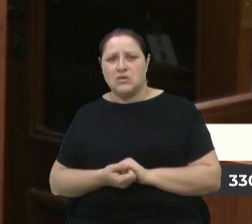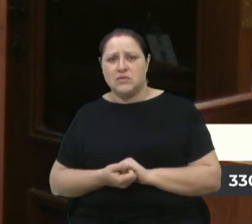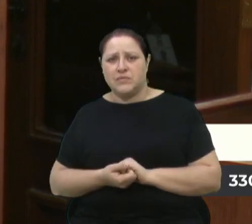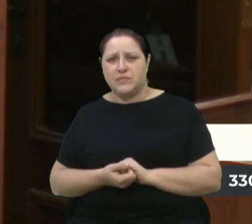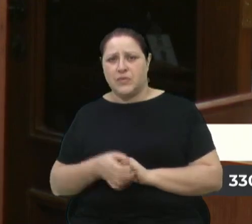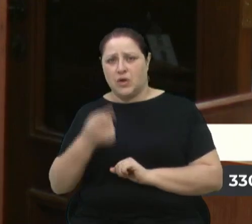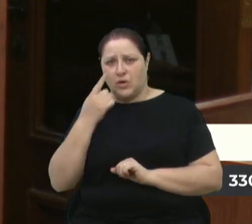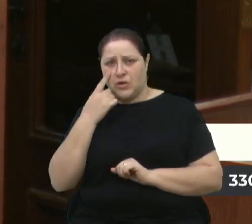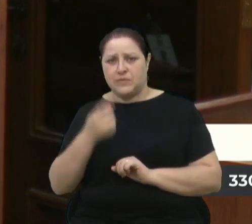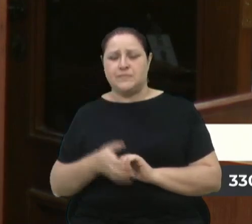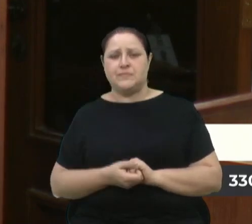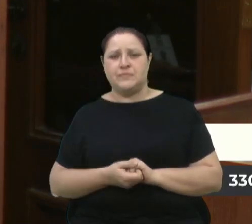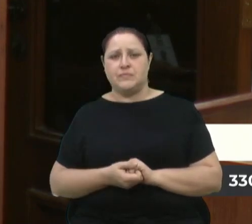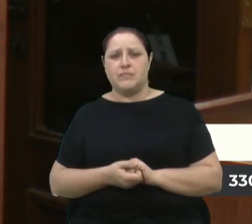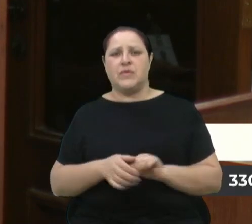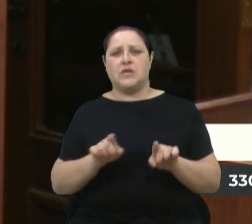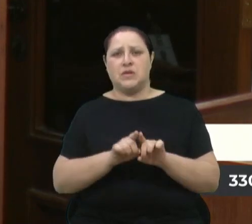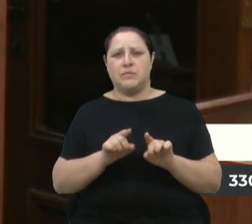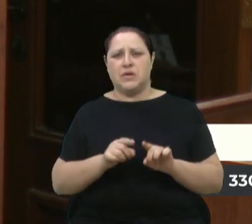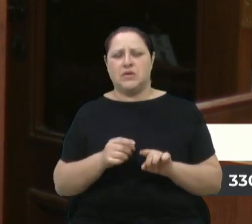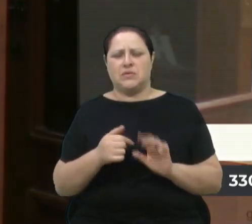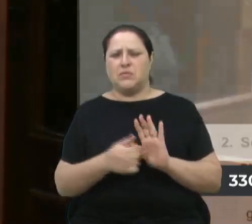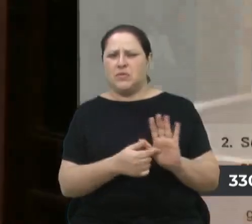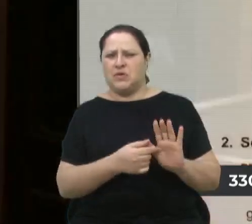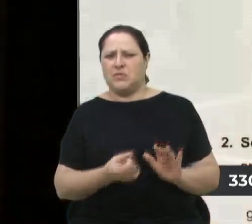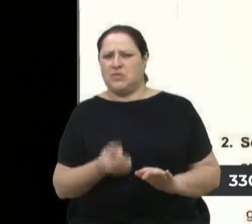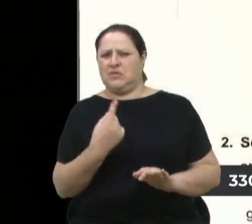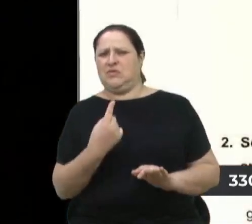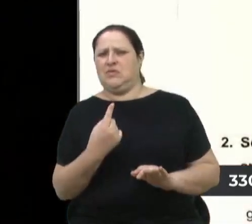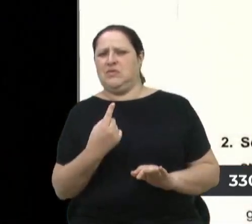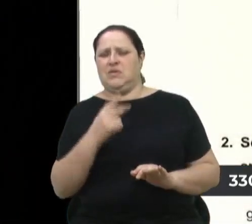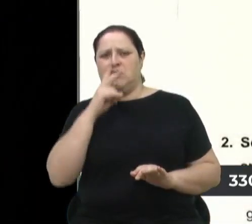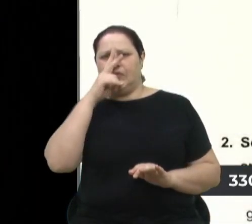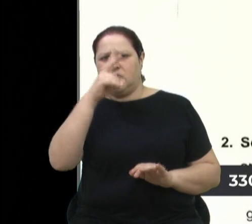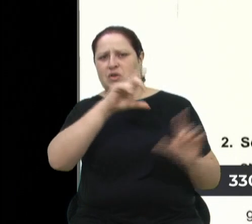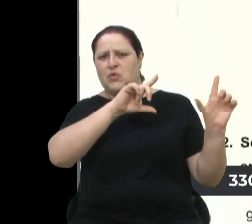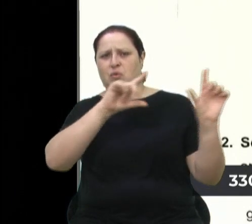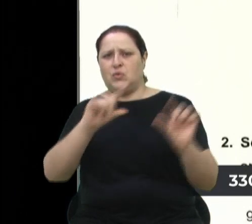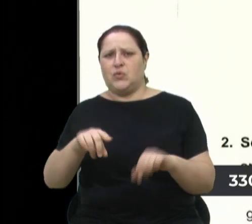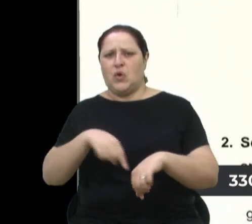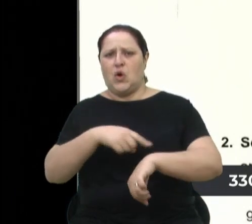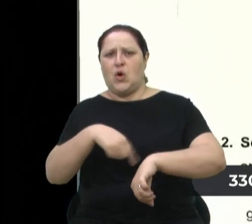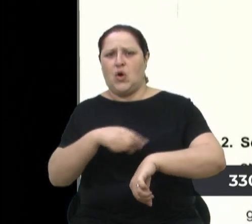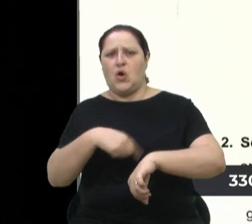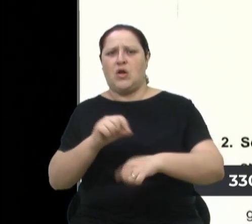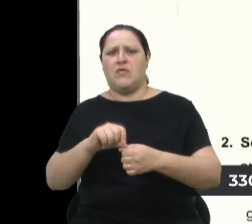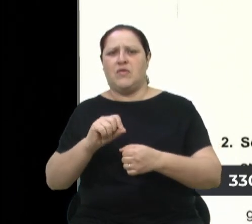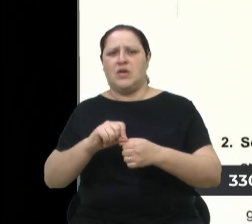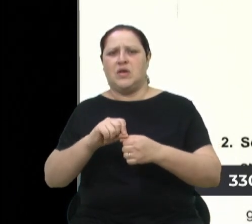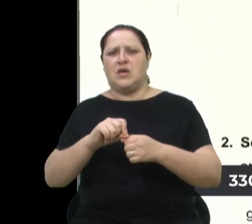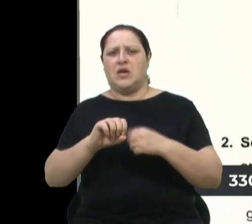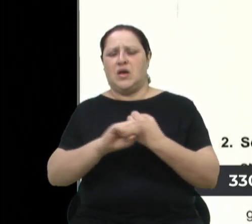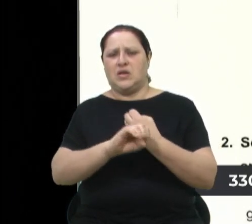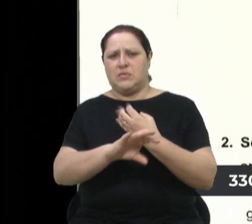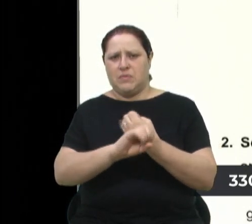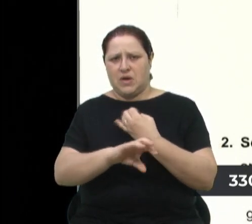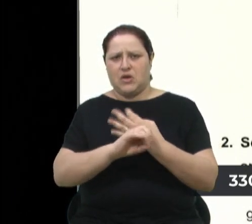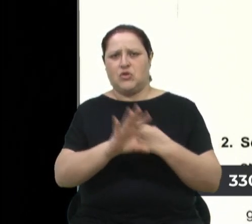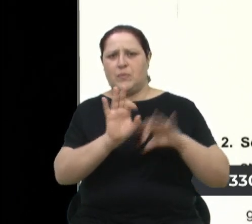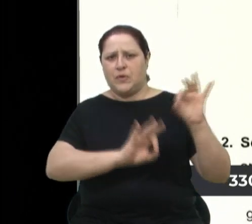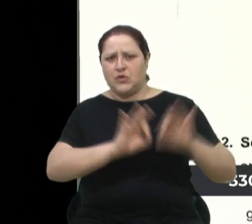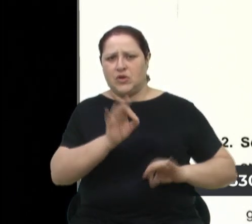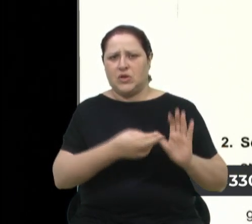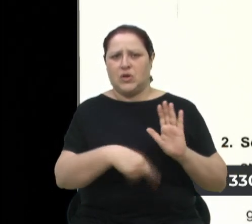Ainda, expressamos estranheza à drástica redução de carga horária realizada pela SMED no projeto